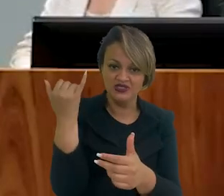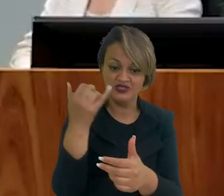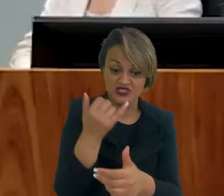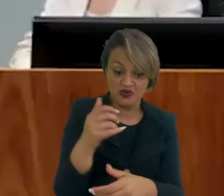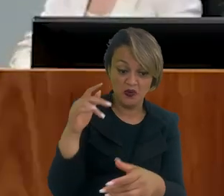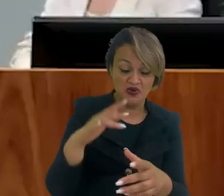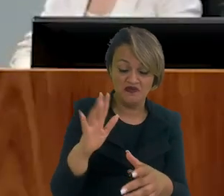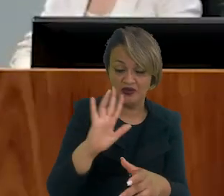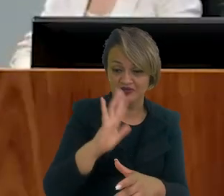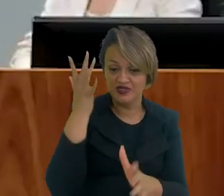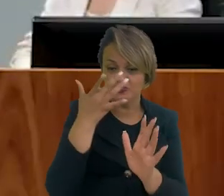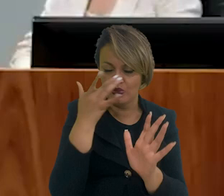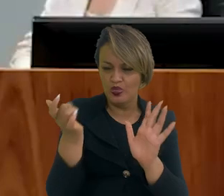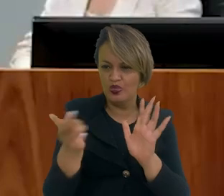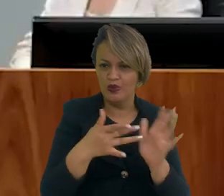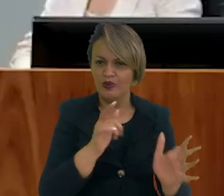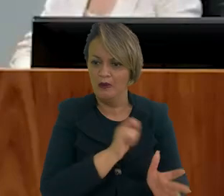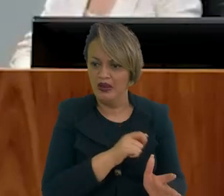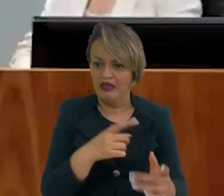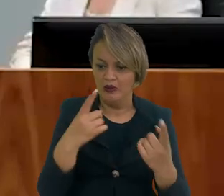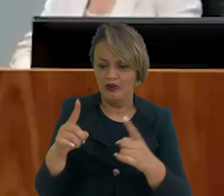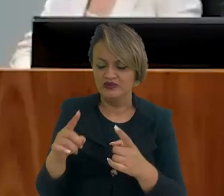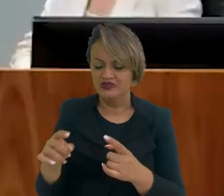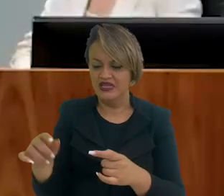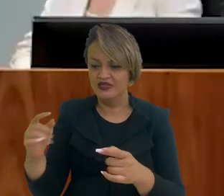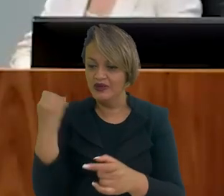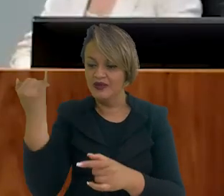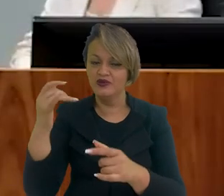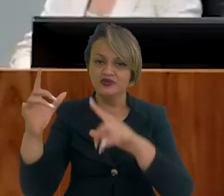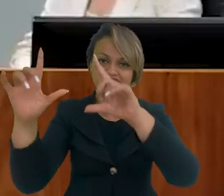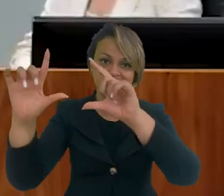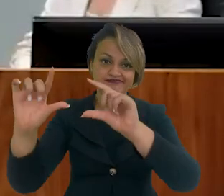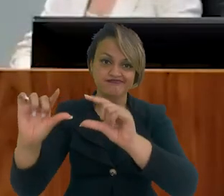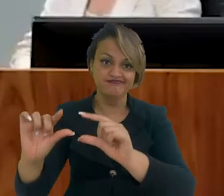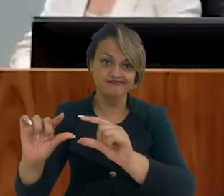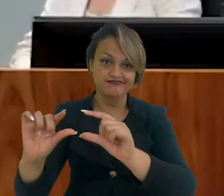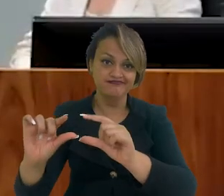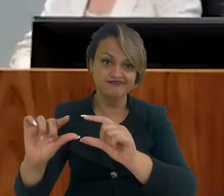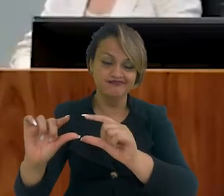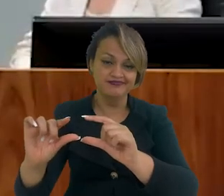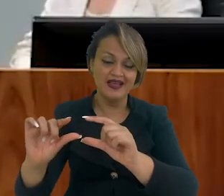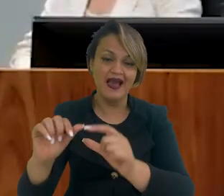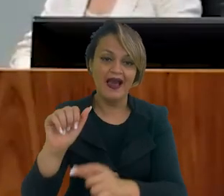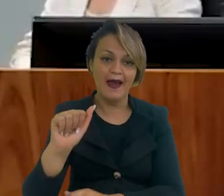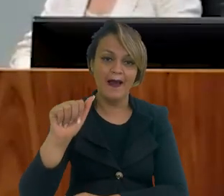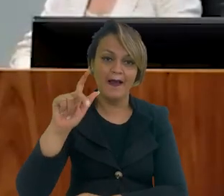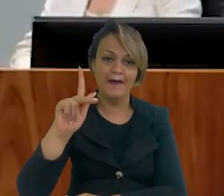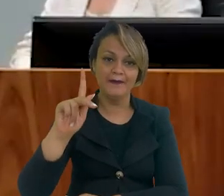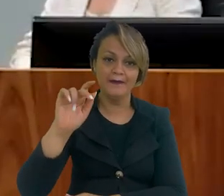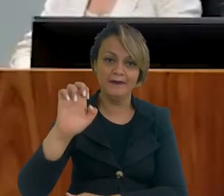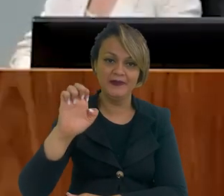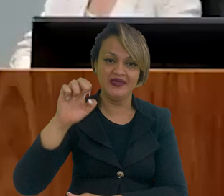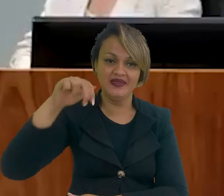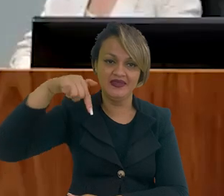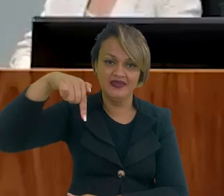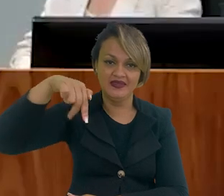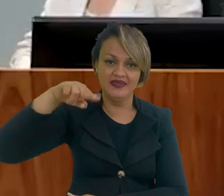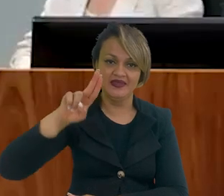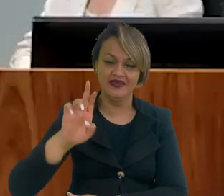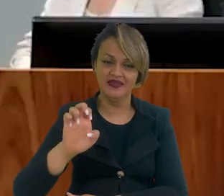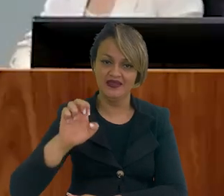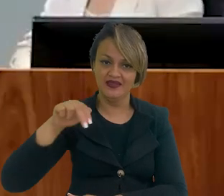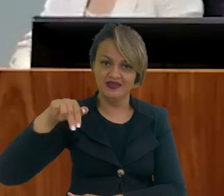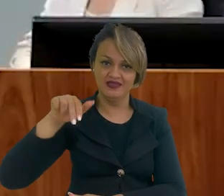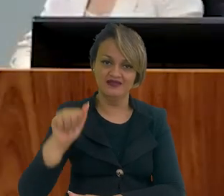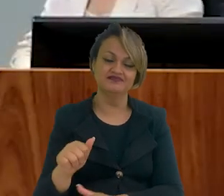quer dizer o valor né eu posso dar alguns parâmetros para auxiliar Até porque eu acho que a tarefa deve ser dificílima Eu acho